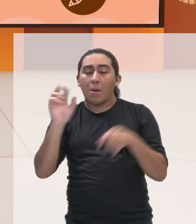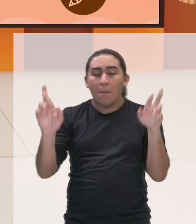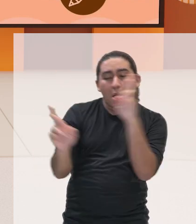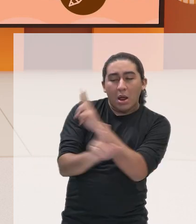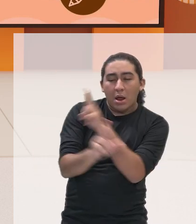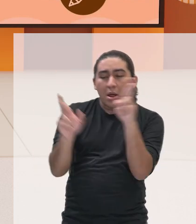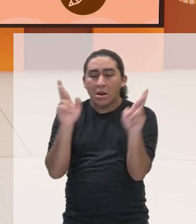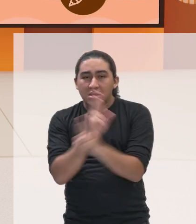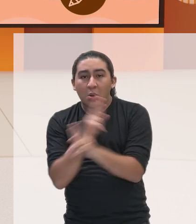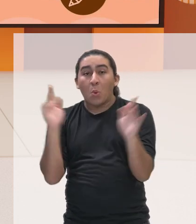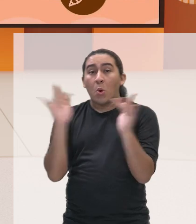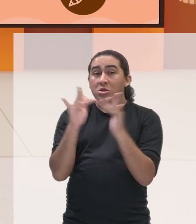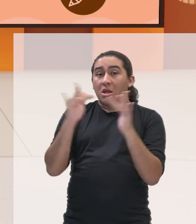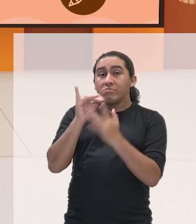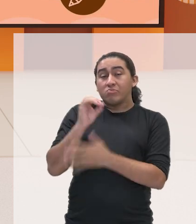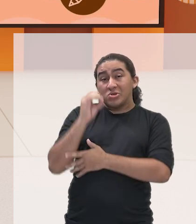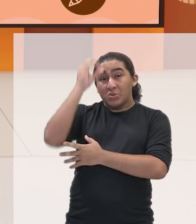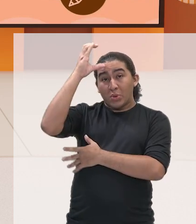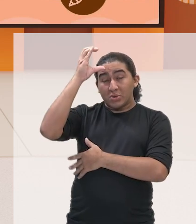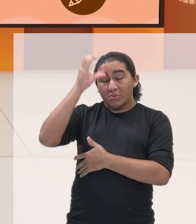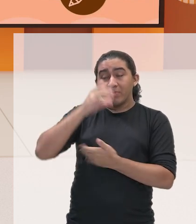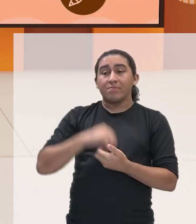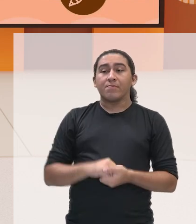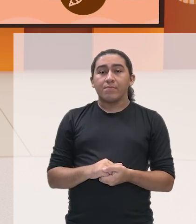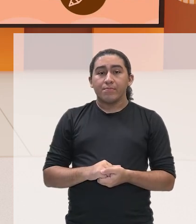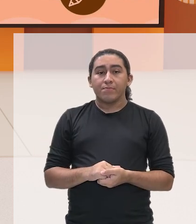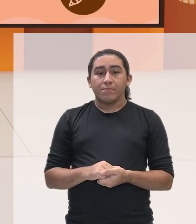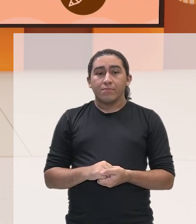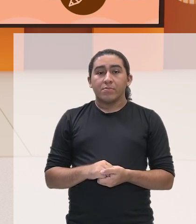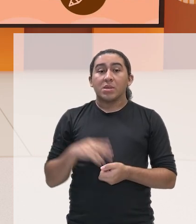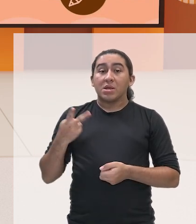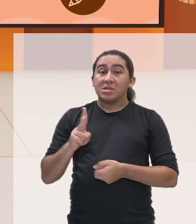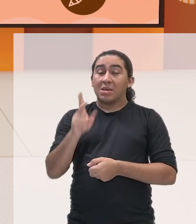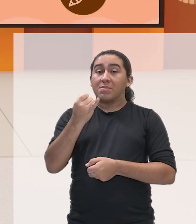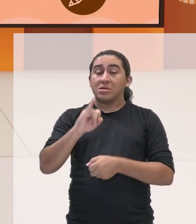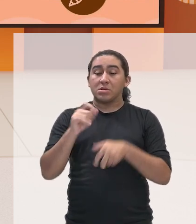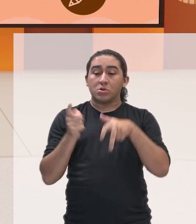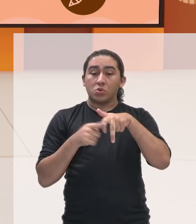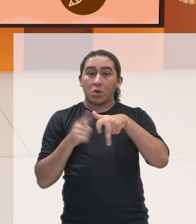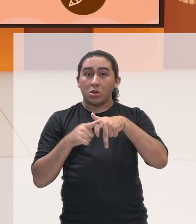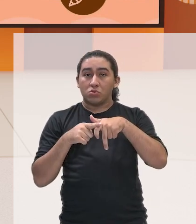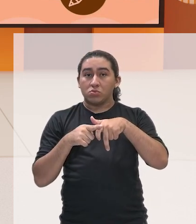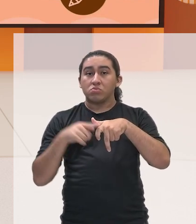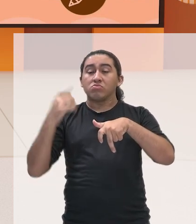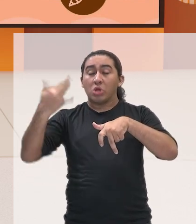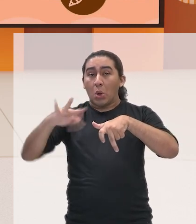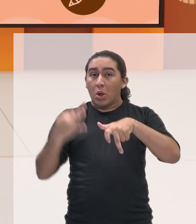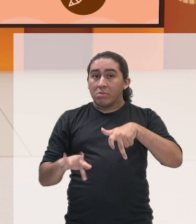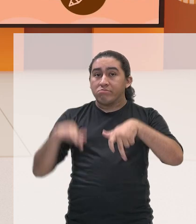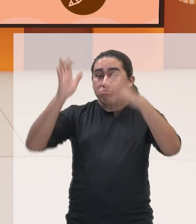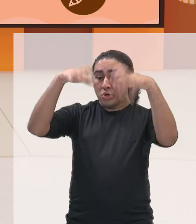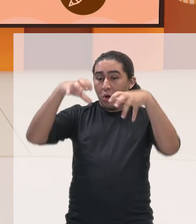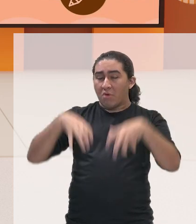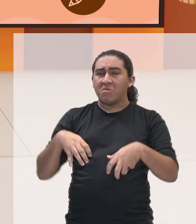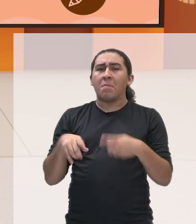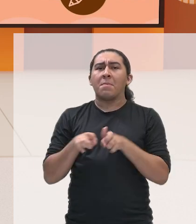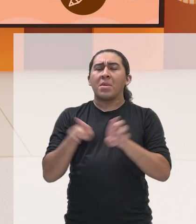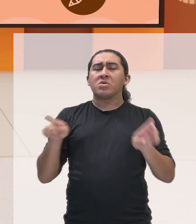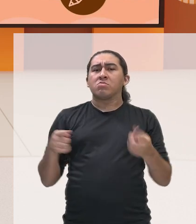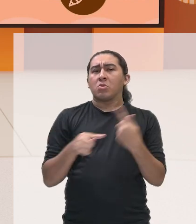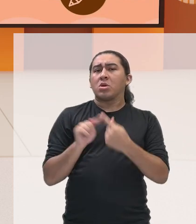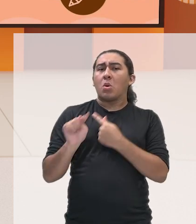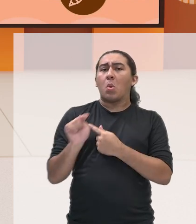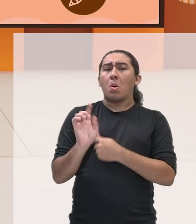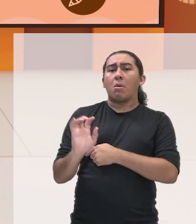uma experiência de um conhecimento. Sempre que dói o joelho, chove, não é isso? Por que acontece